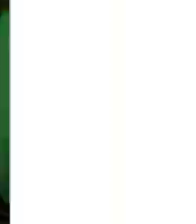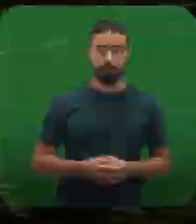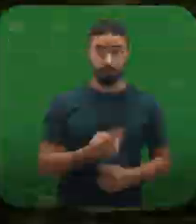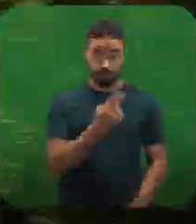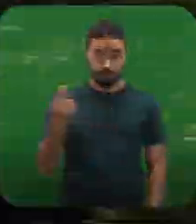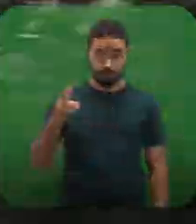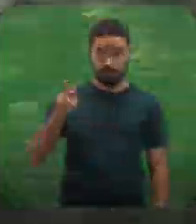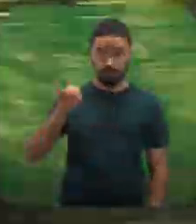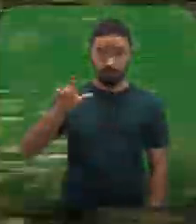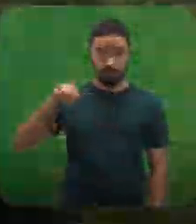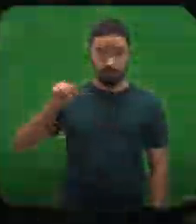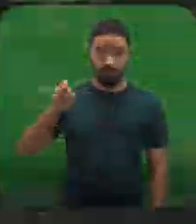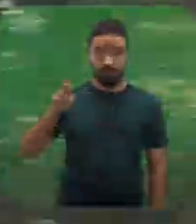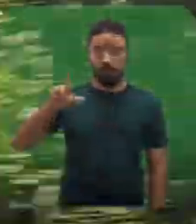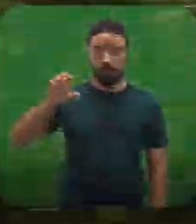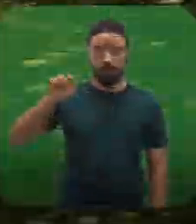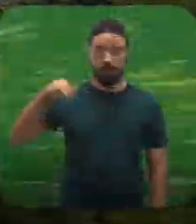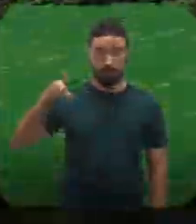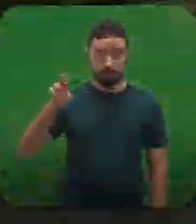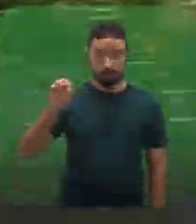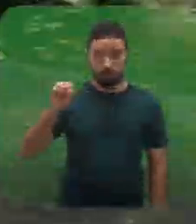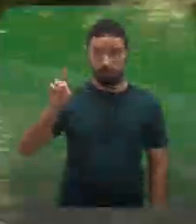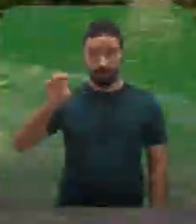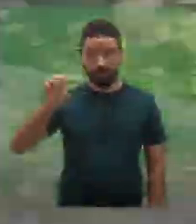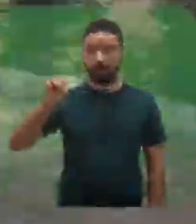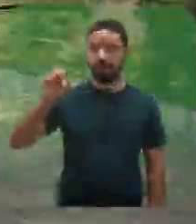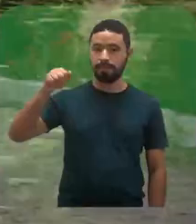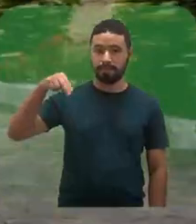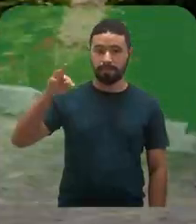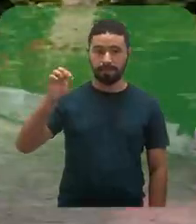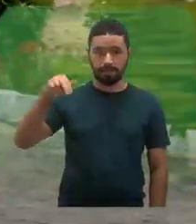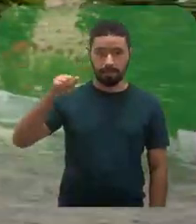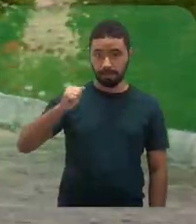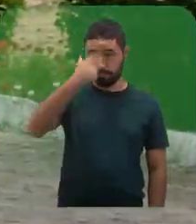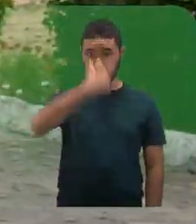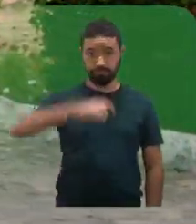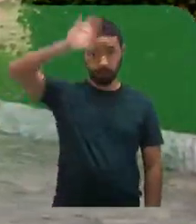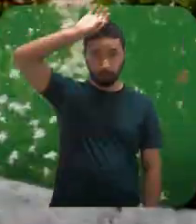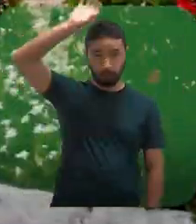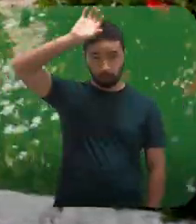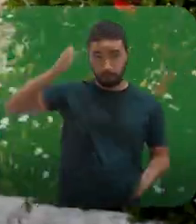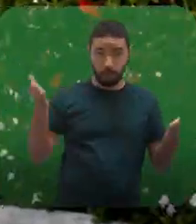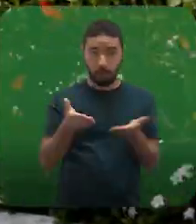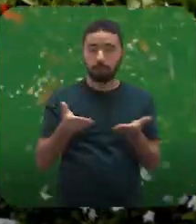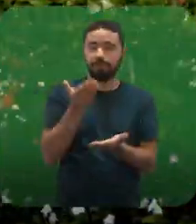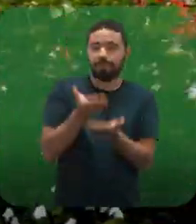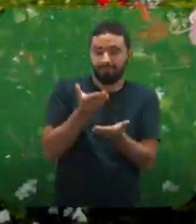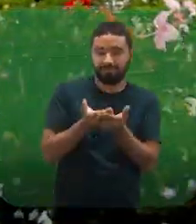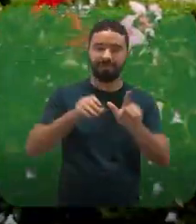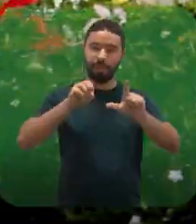Meu nome é Vilmar Leandro de Santana, sou chucuru de Ororubá e estou cursando